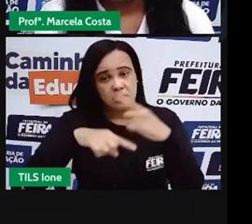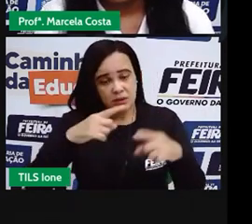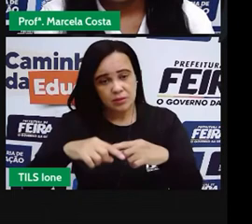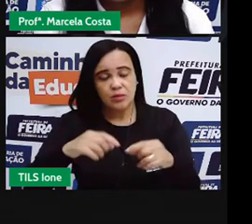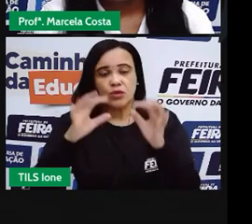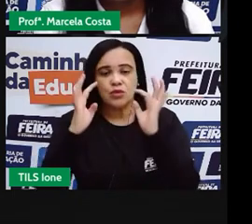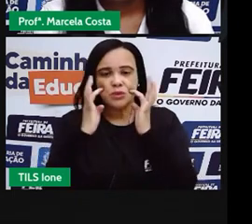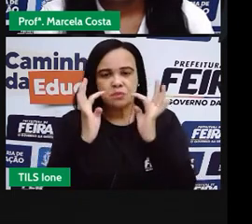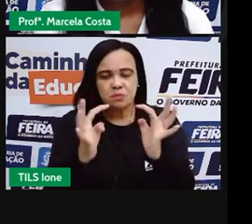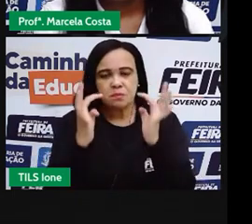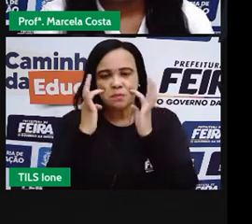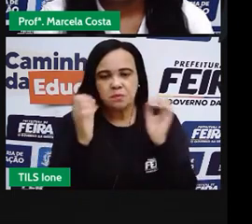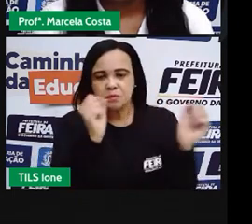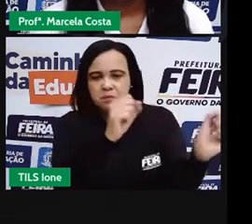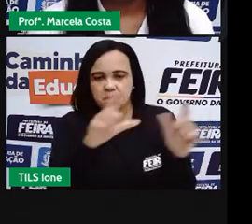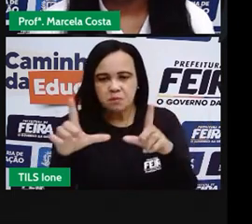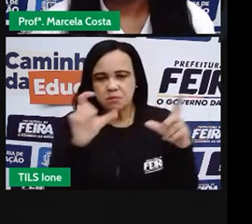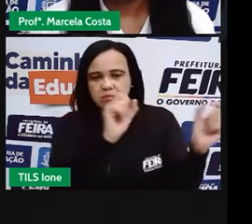Certo?